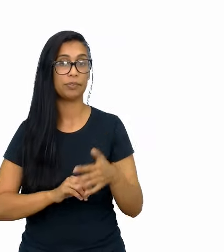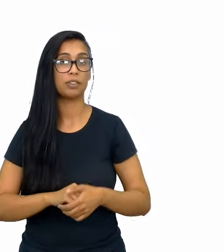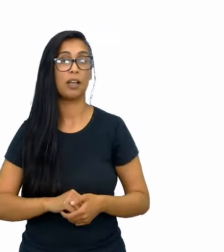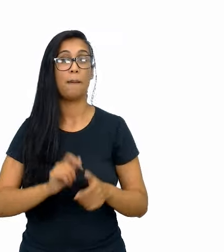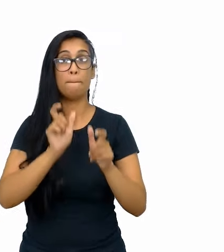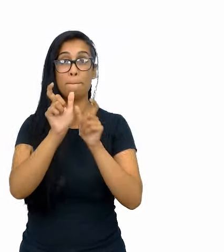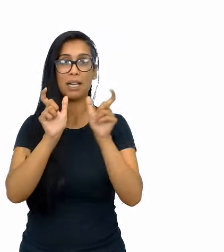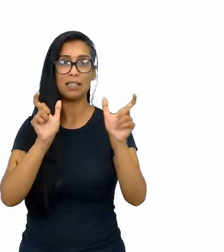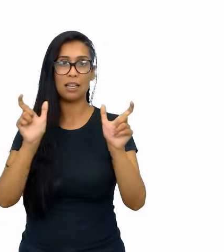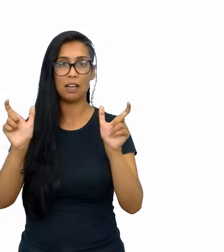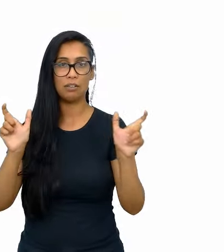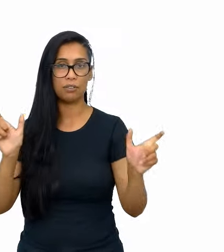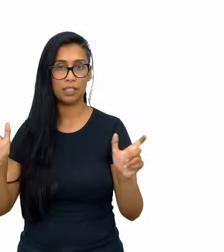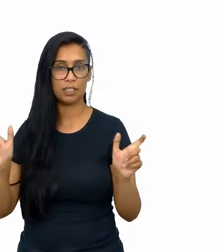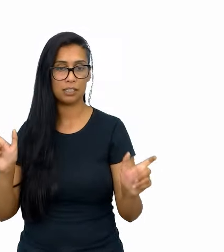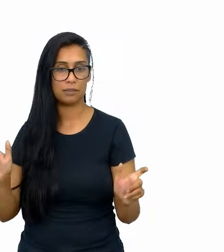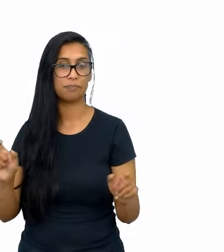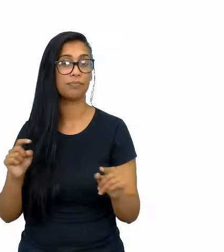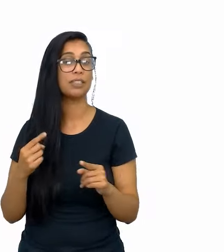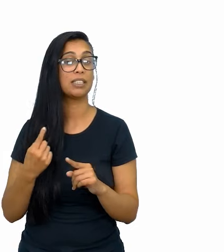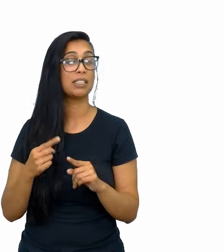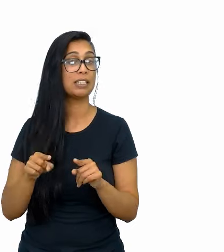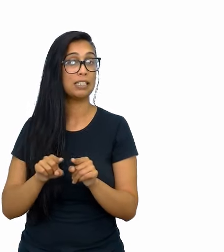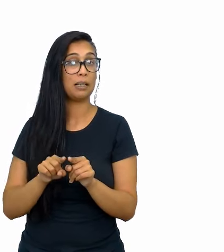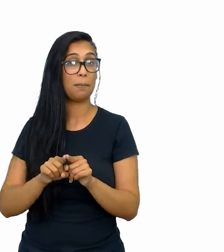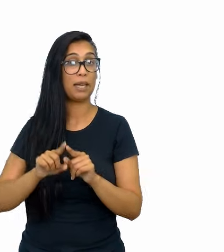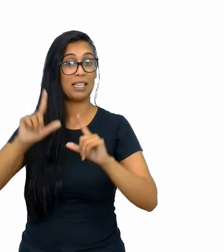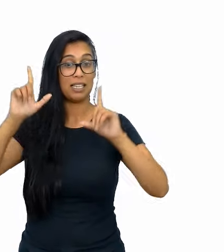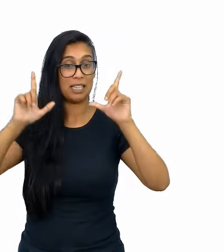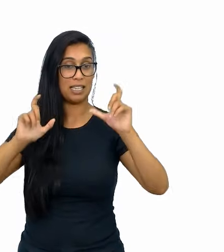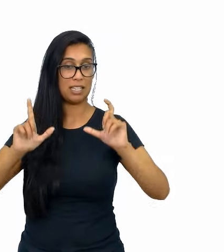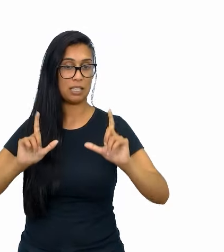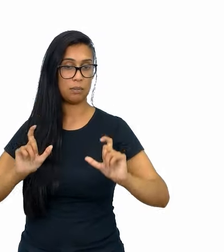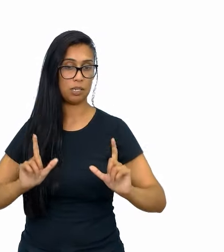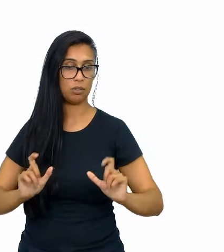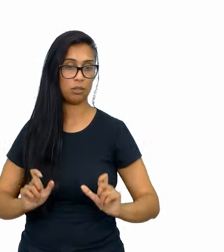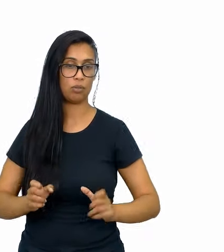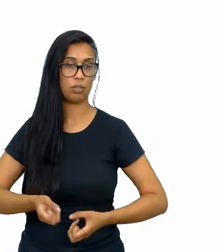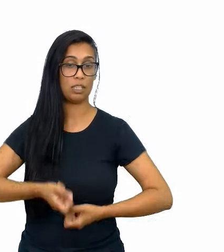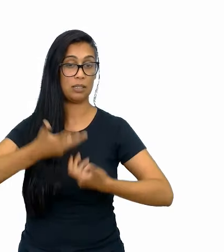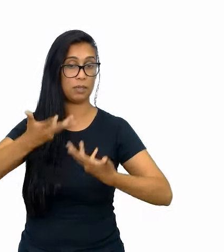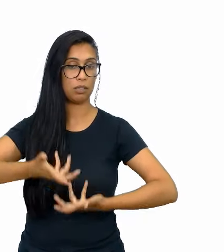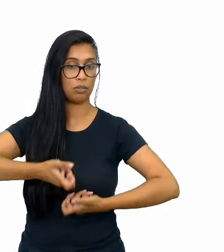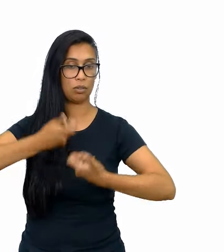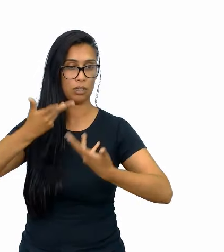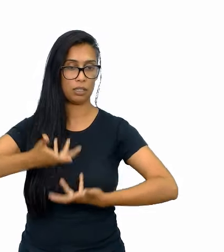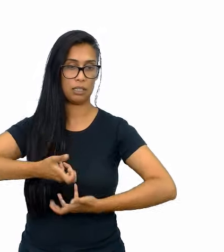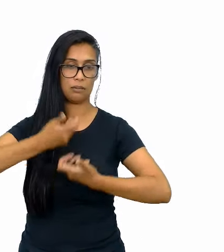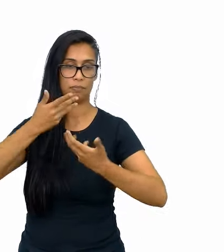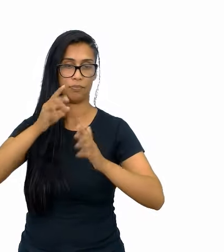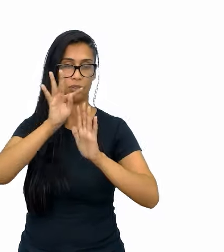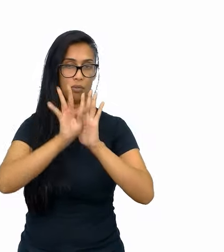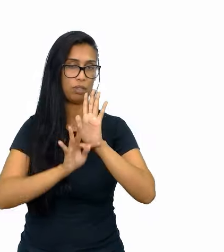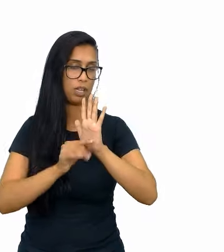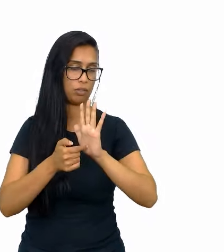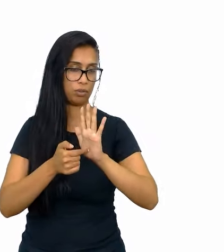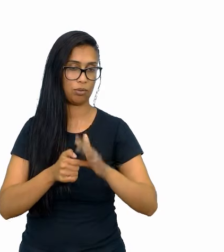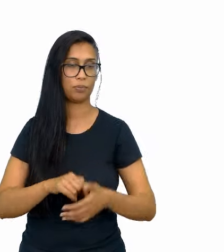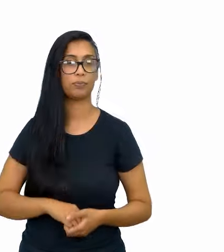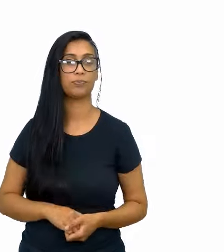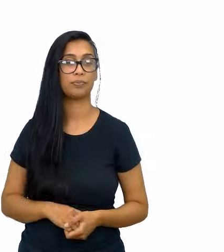e expressões que indicam que o texto lido, de fato, é um relato. Na aula 4, também